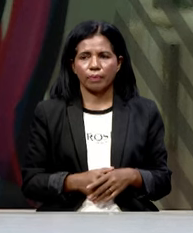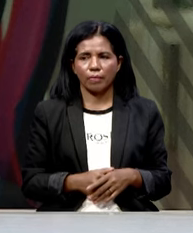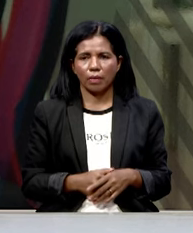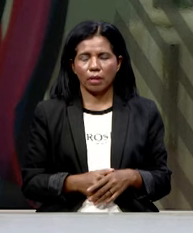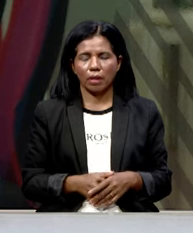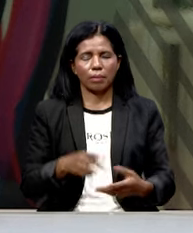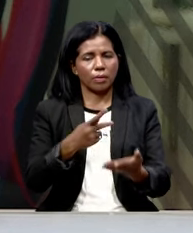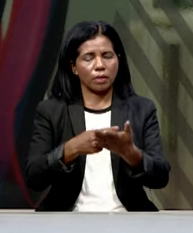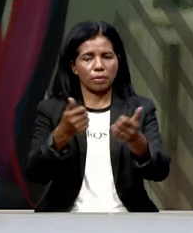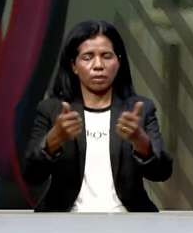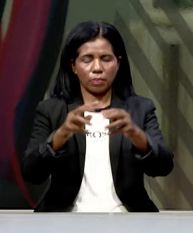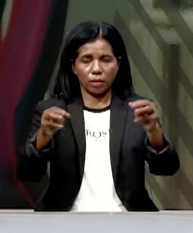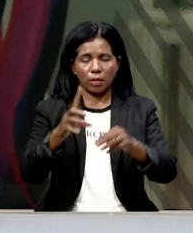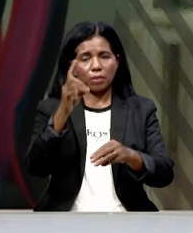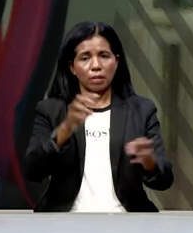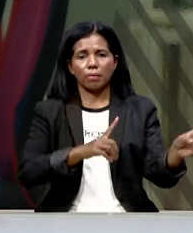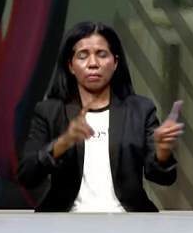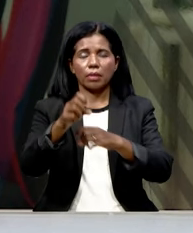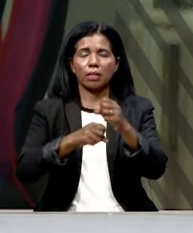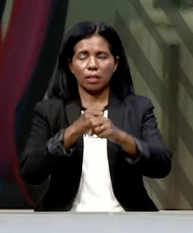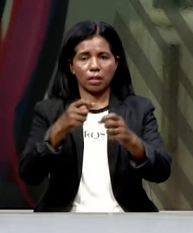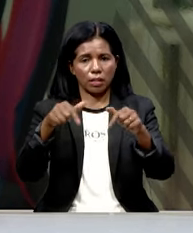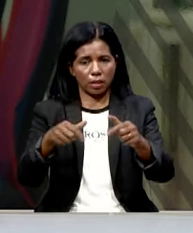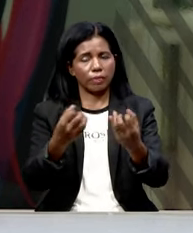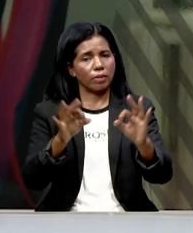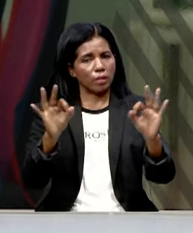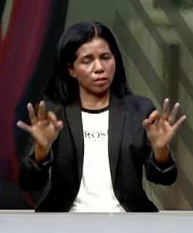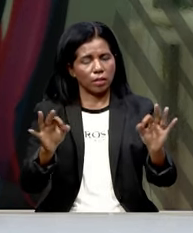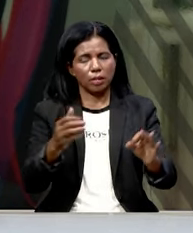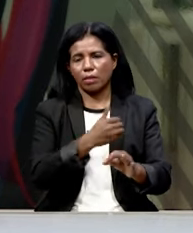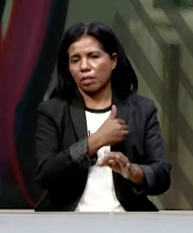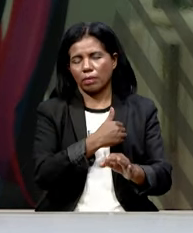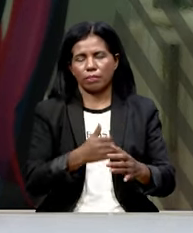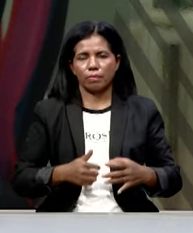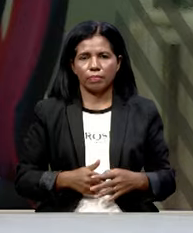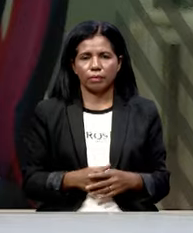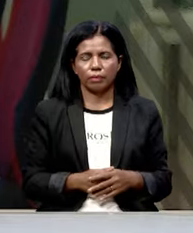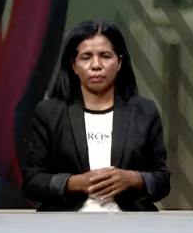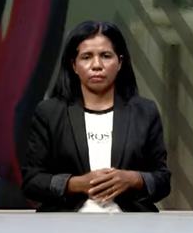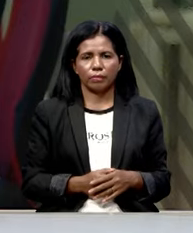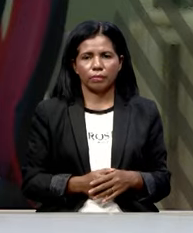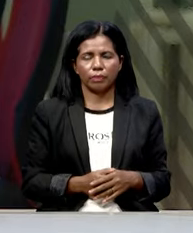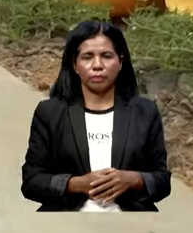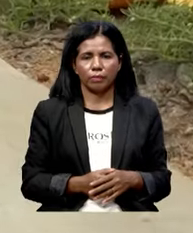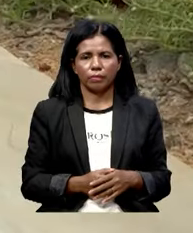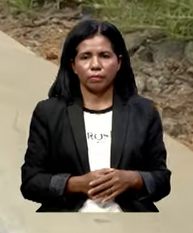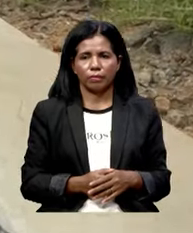Projetu sira nebe Autoridade Munisipiu Dili implementa e tinan ne balu finaliza ona no balun seidauk.